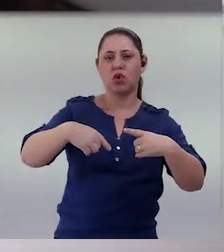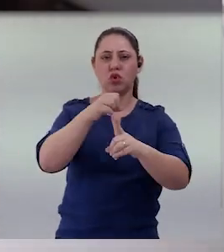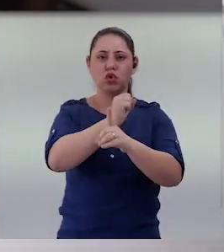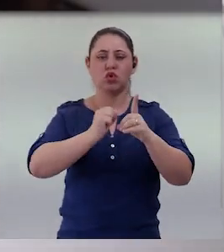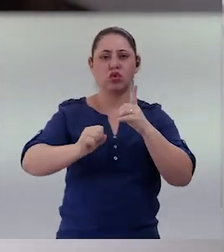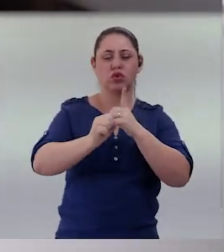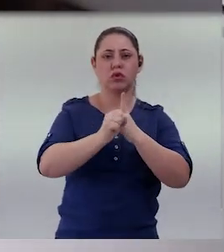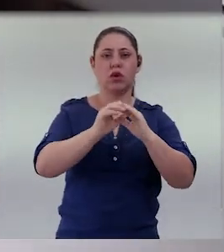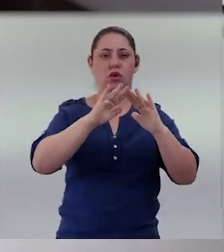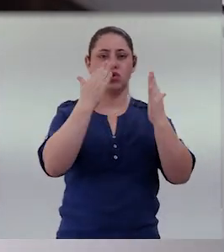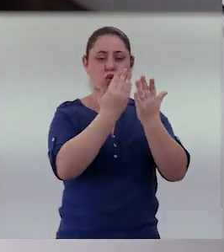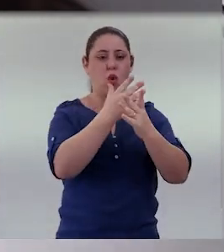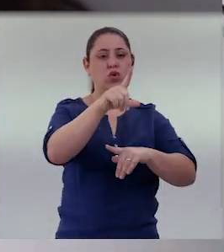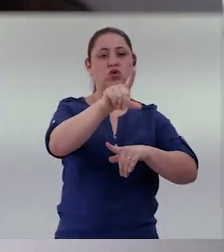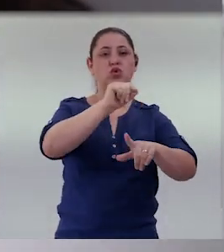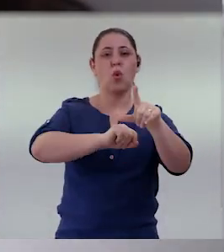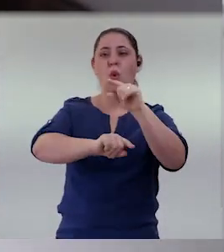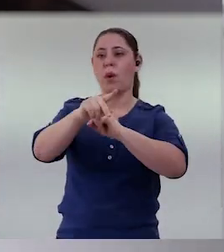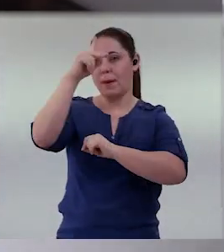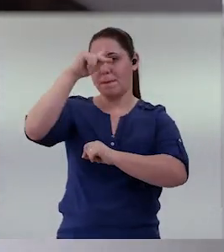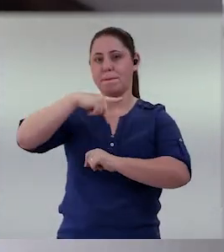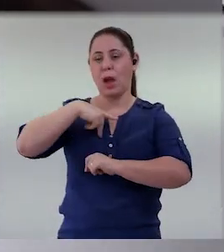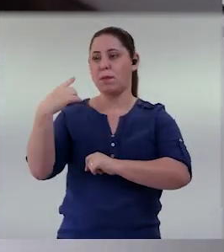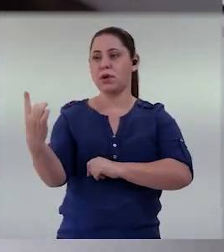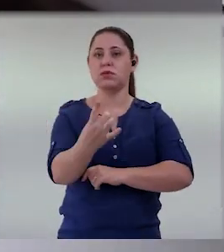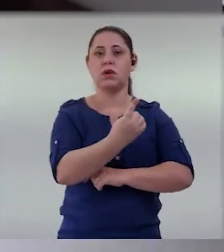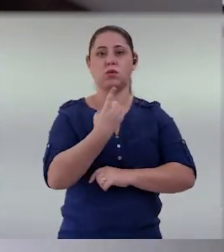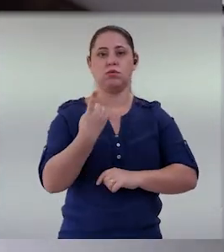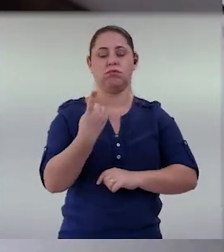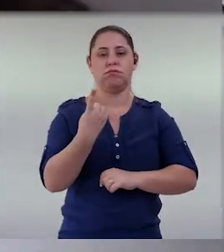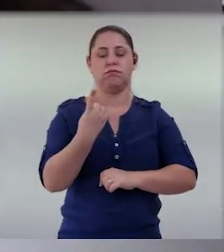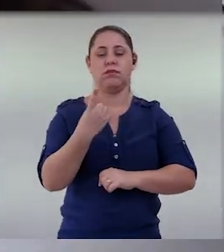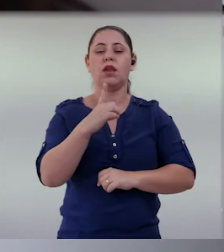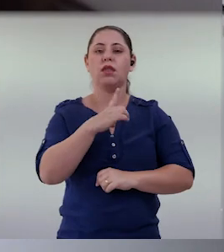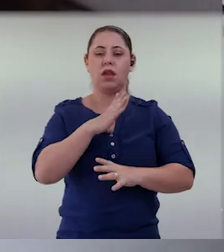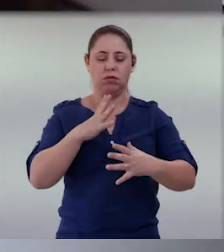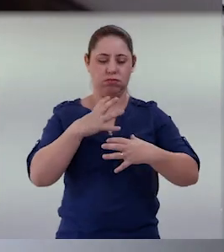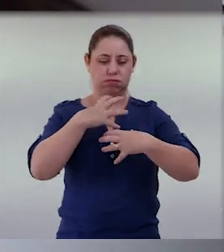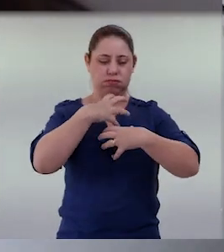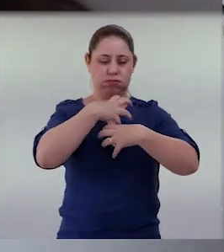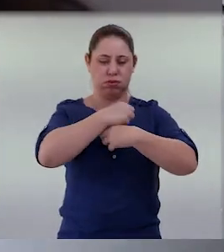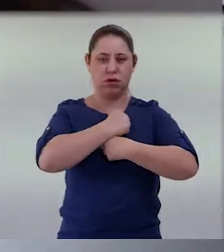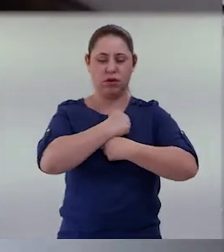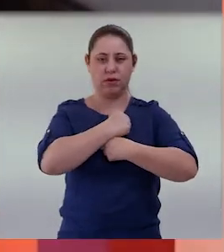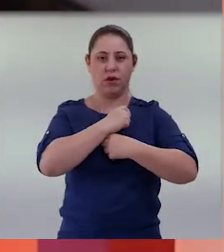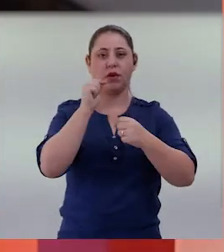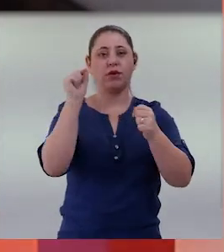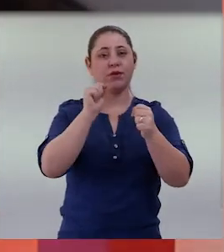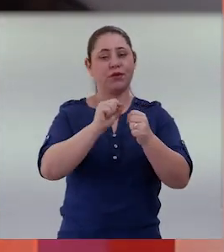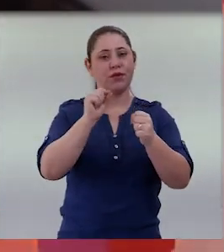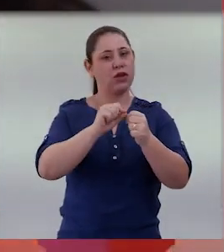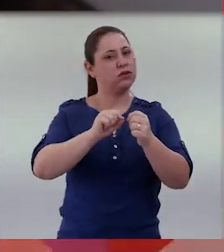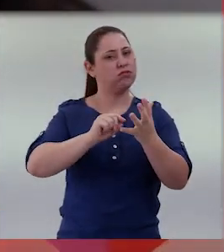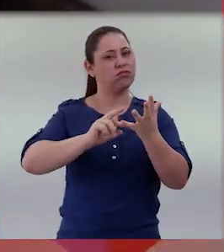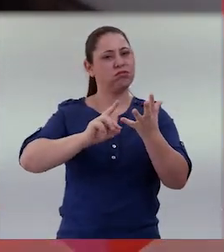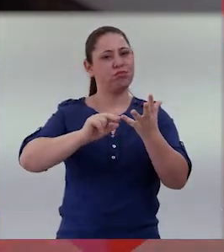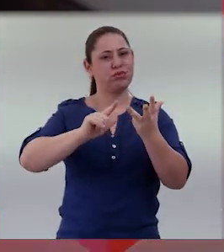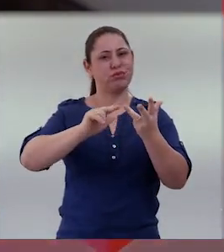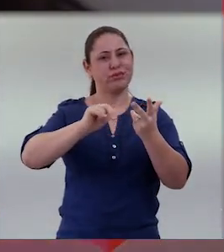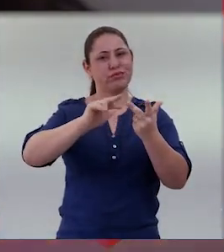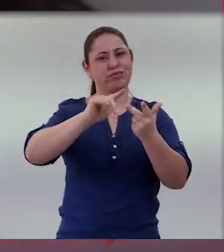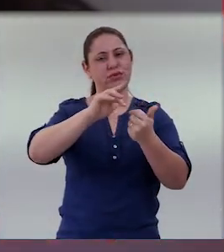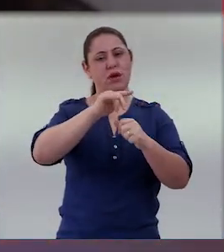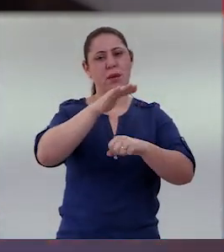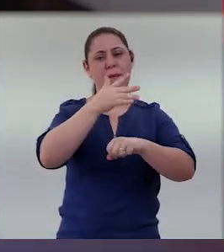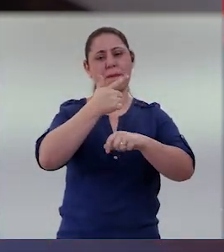dizem respeito à questão social, né, às escolhas pessoais de cada um, tem a depressão que leva,